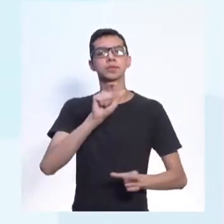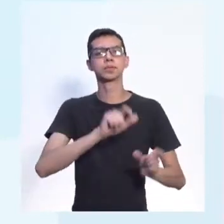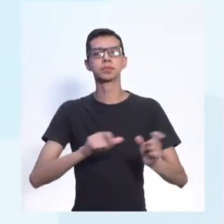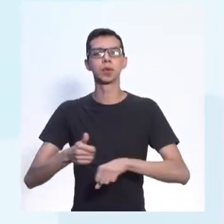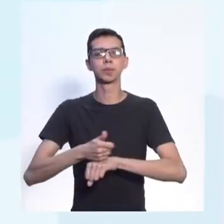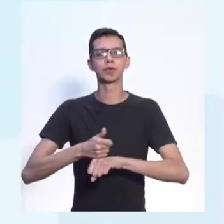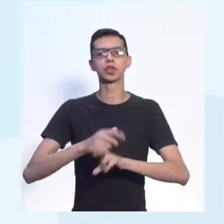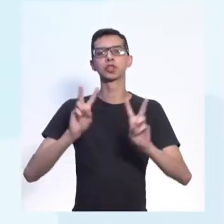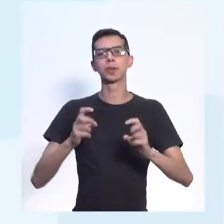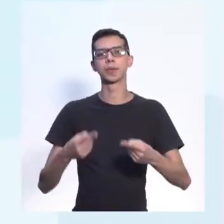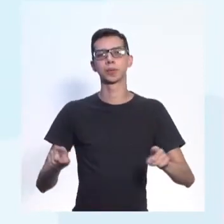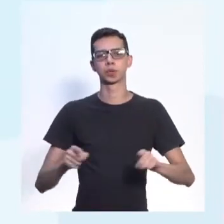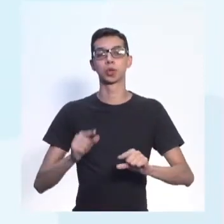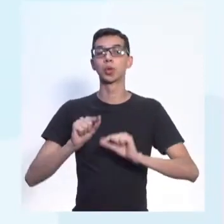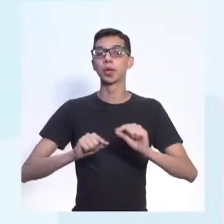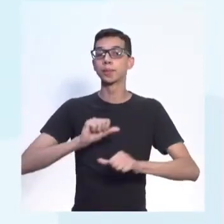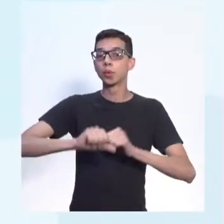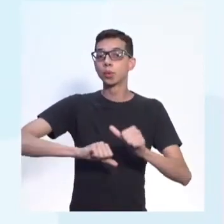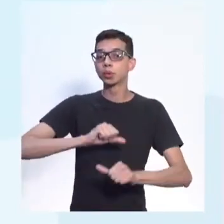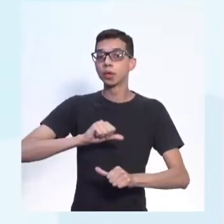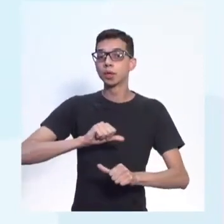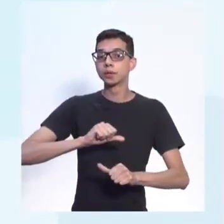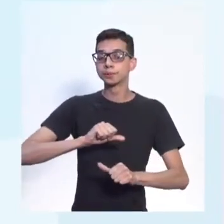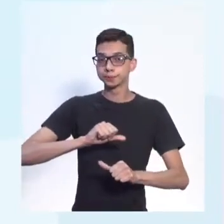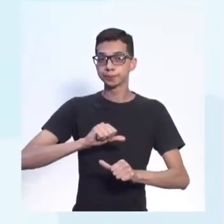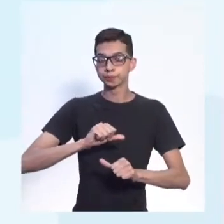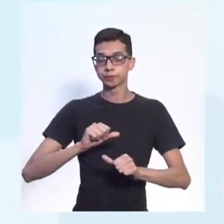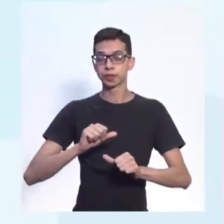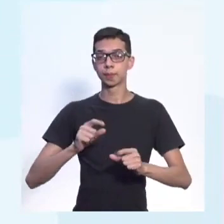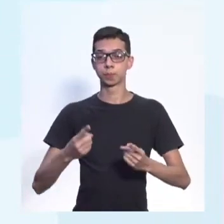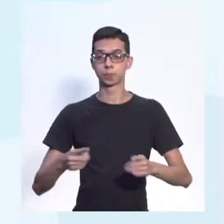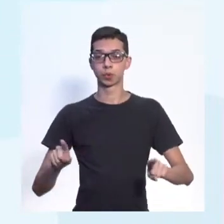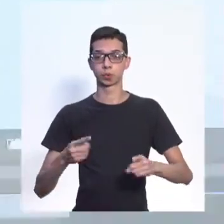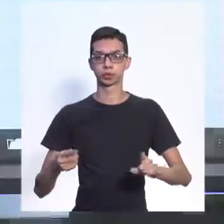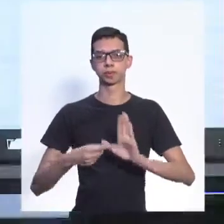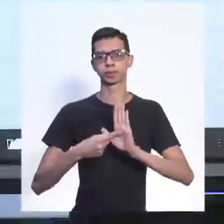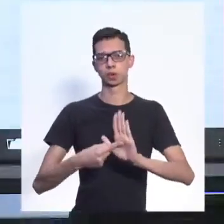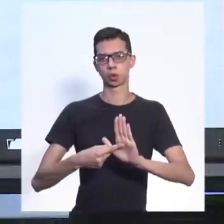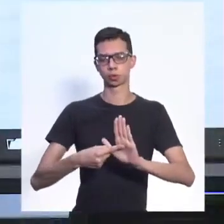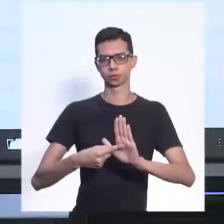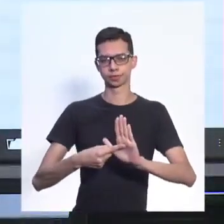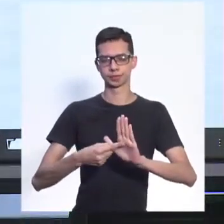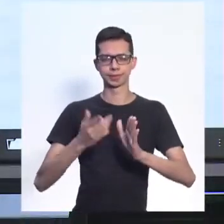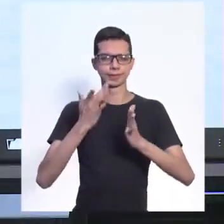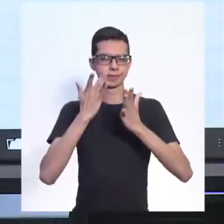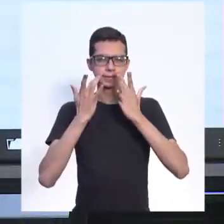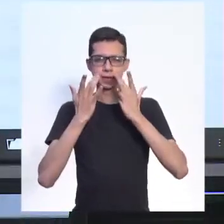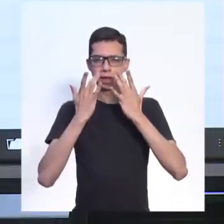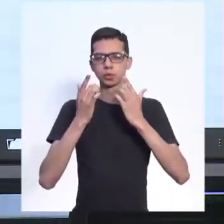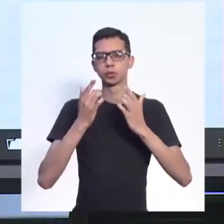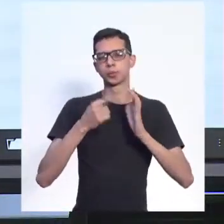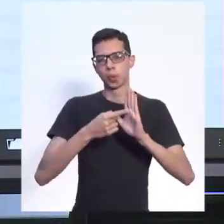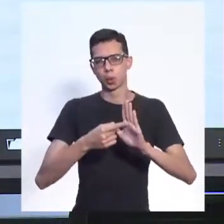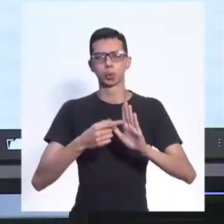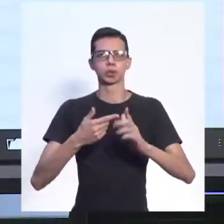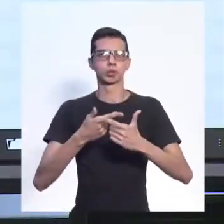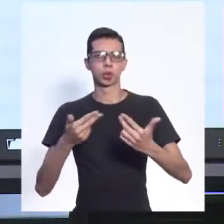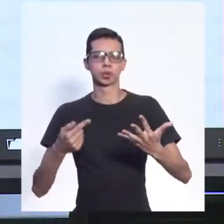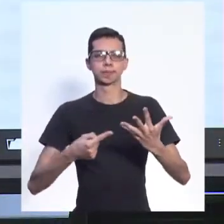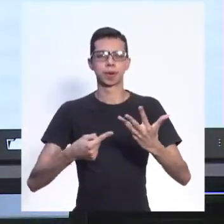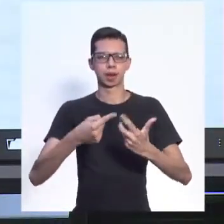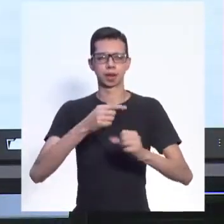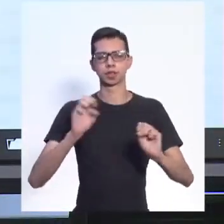na produção de um espetáculo musical, com o uso da tecnologia e das mídias digitais. Tá? Antes da gente ir embora,